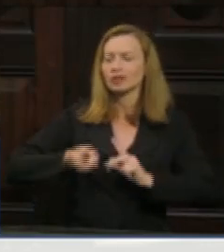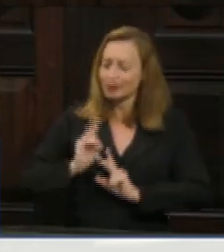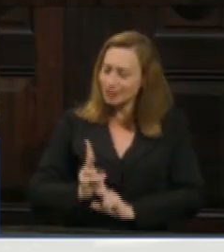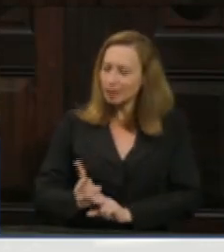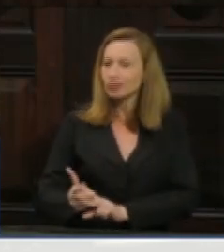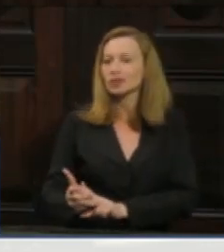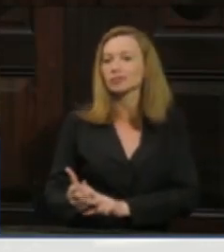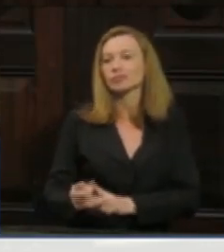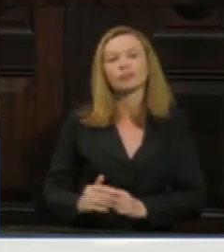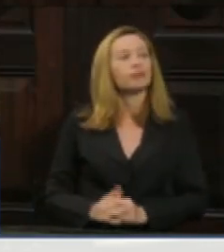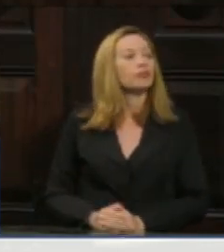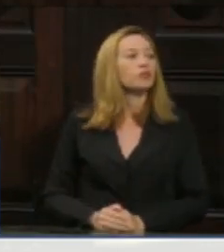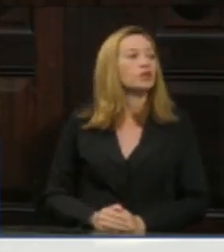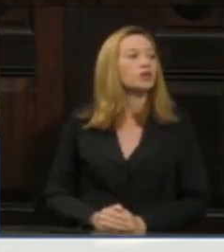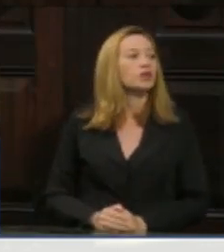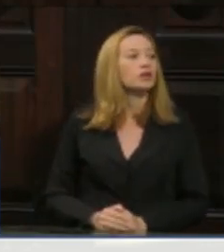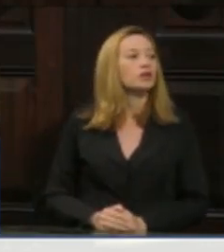ter cumprido